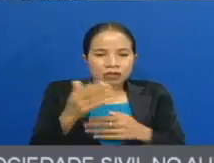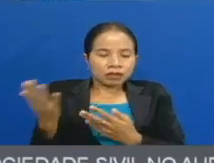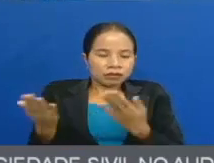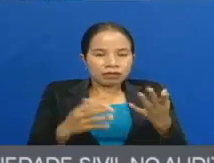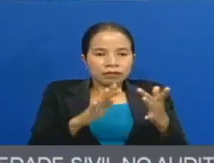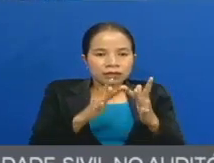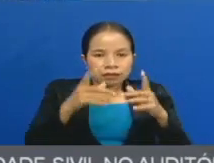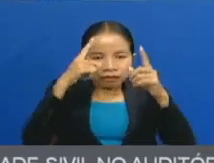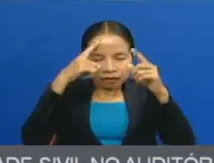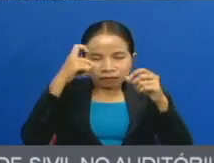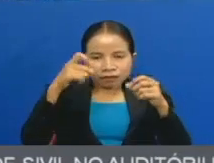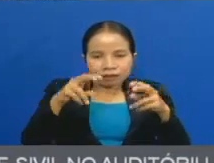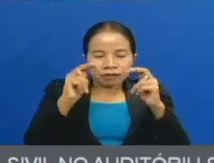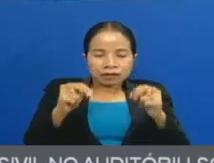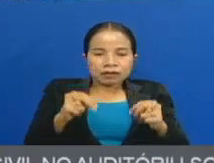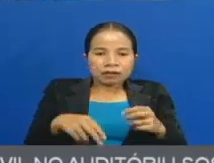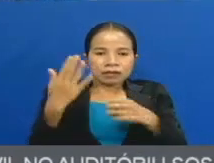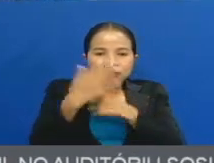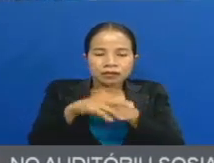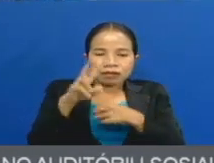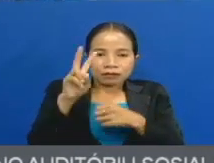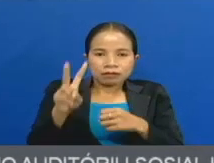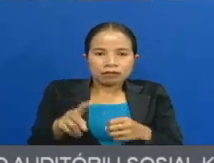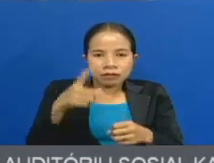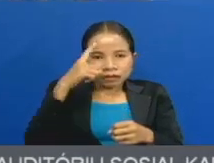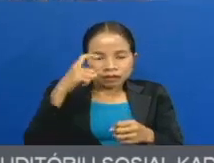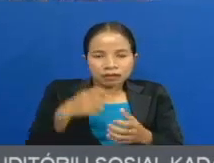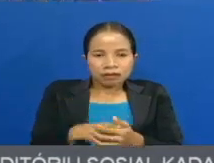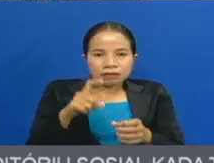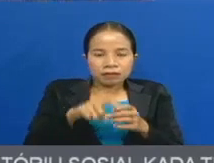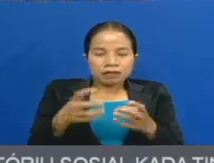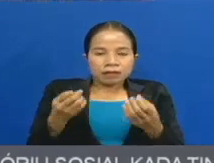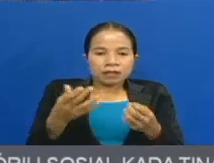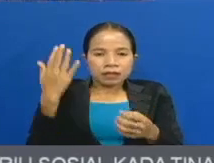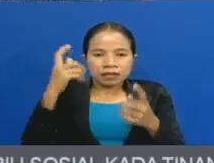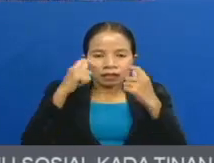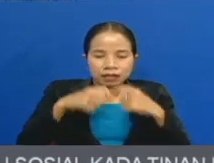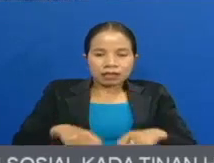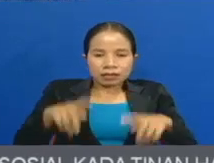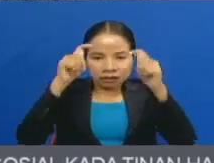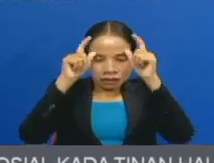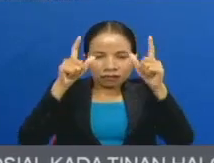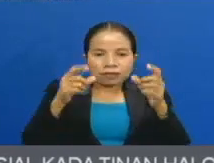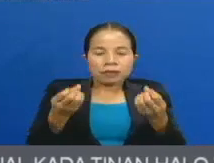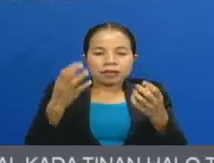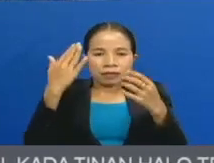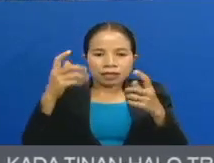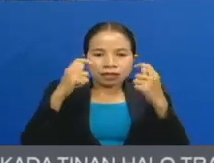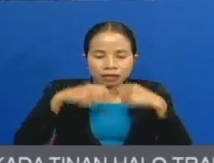Também precisa de consenso entre a nação drua. Também mina balung ihatasi Timor, no balung ihatasi Austrália.